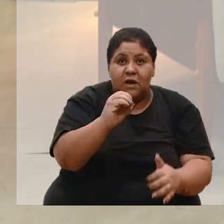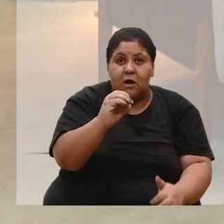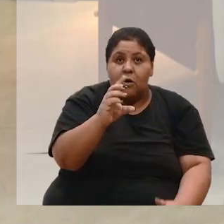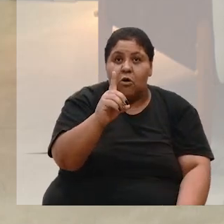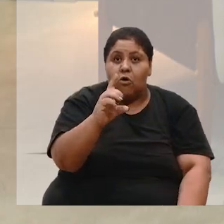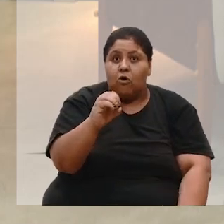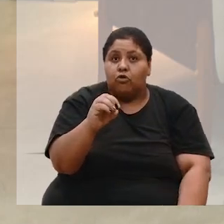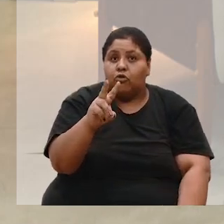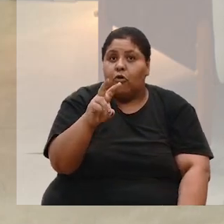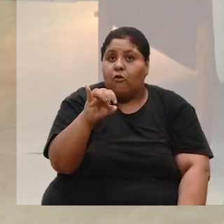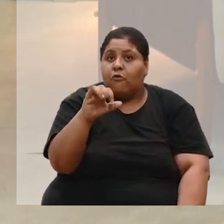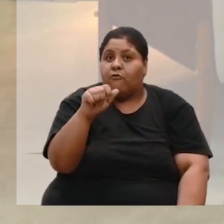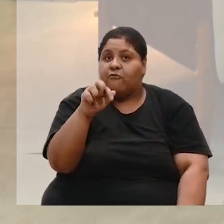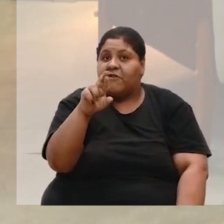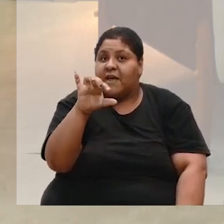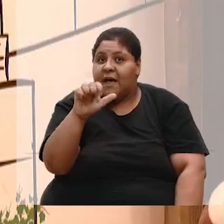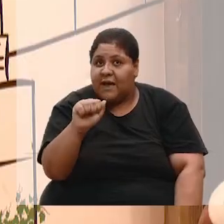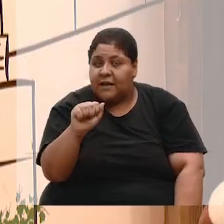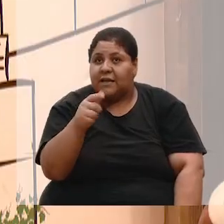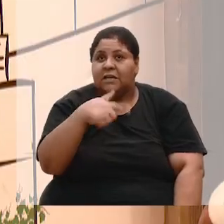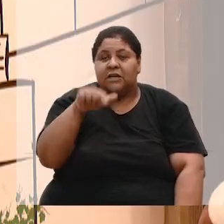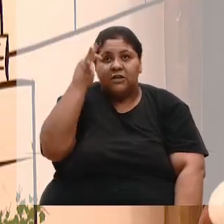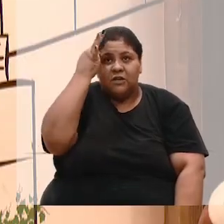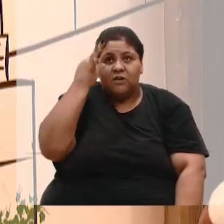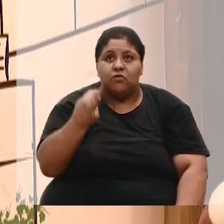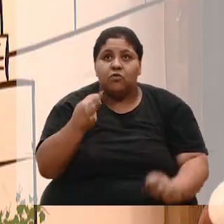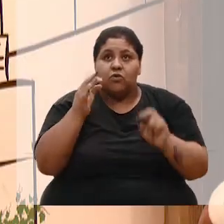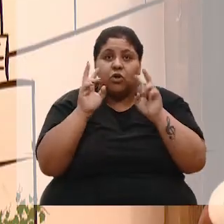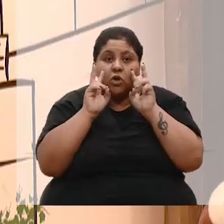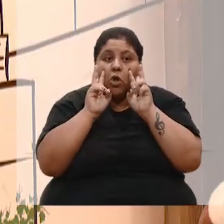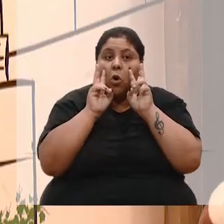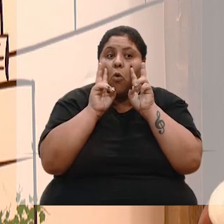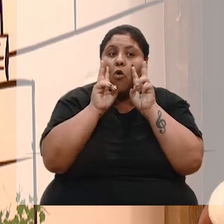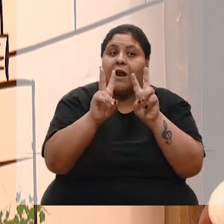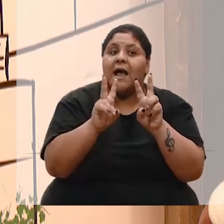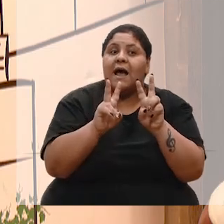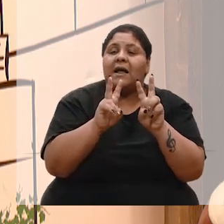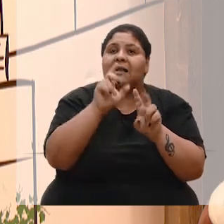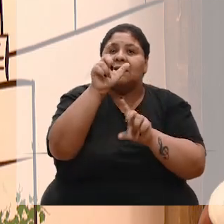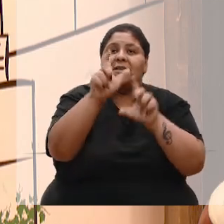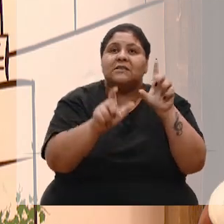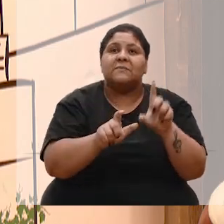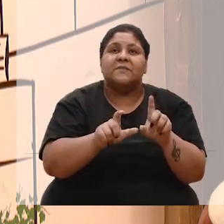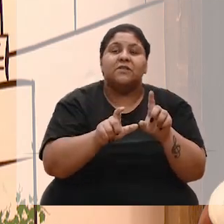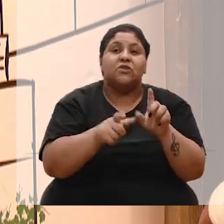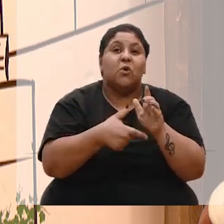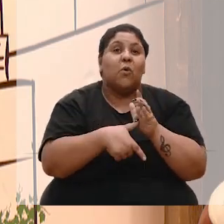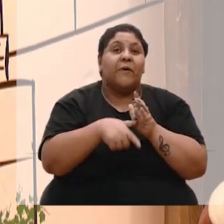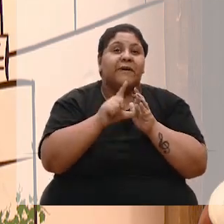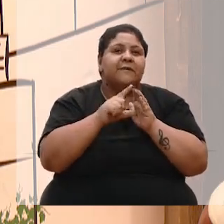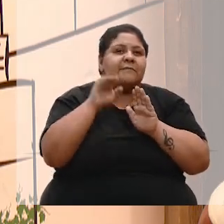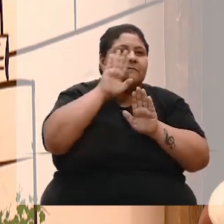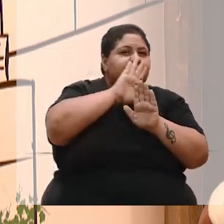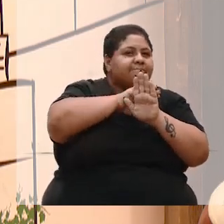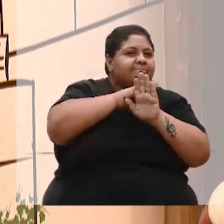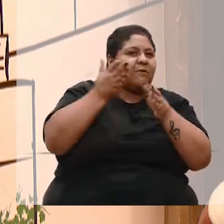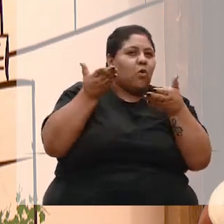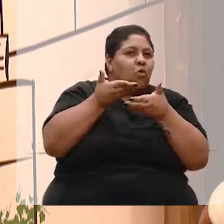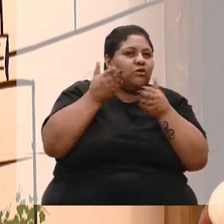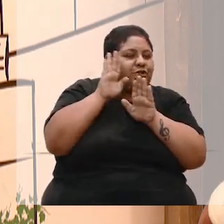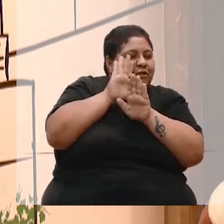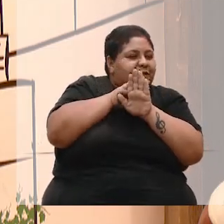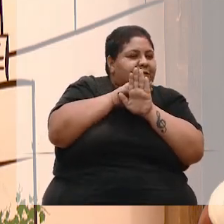Então a gente acaba entendendo que o ódio das pessoas antigamente era velado, hoje não está